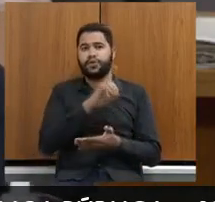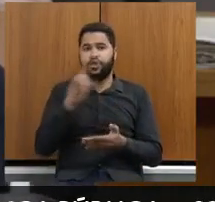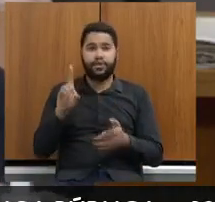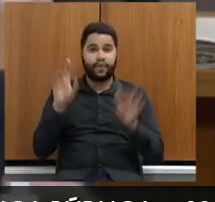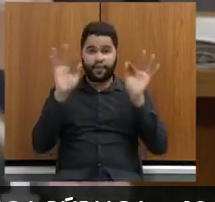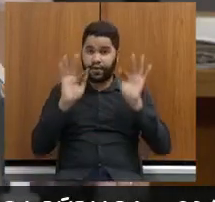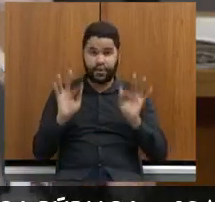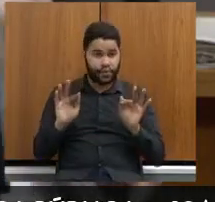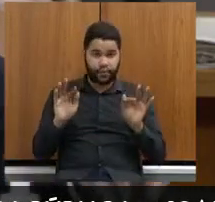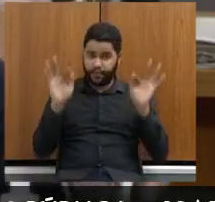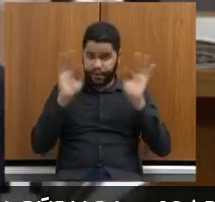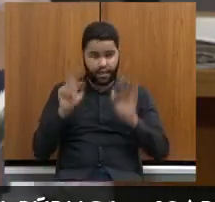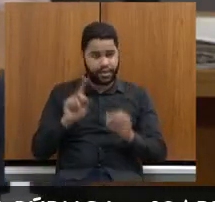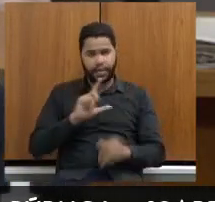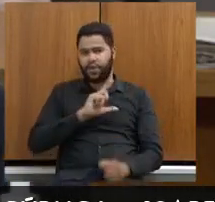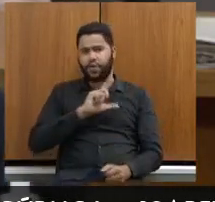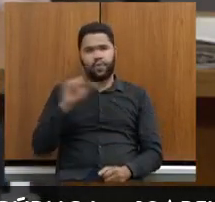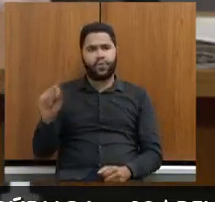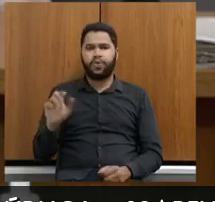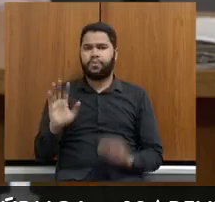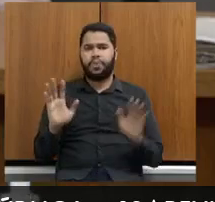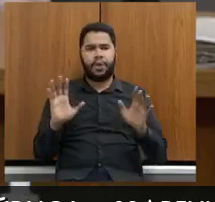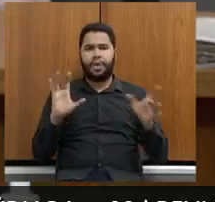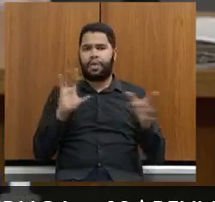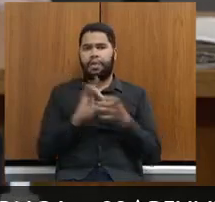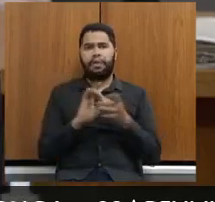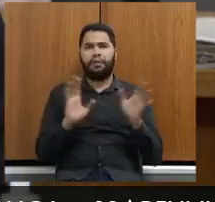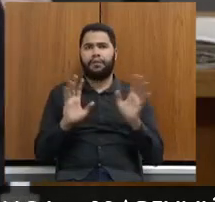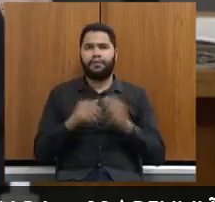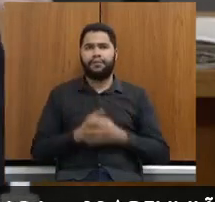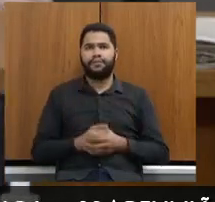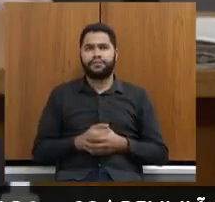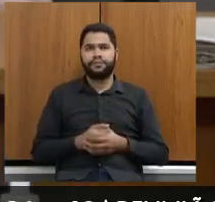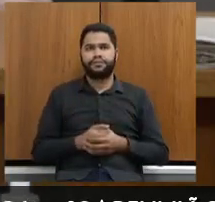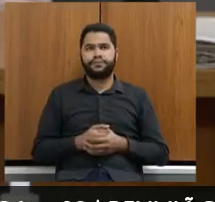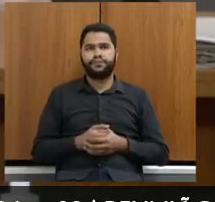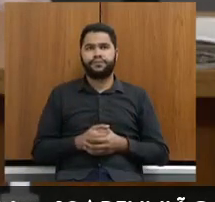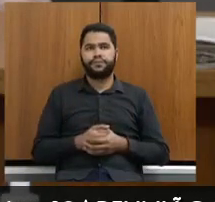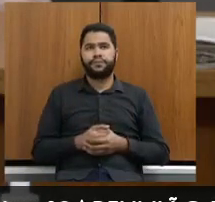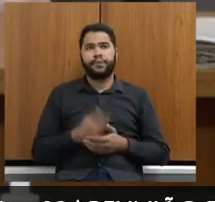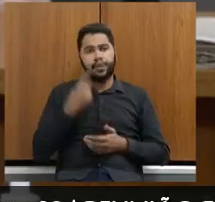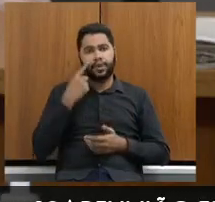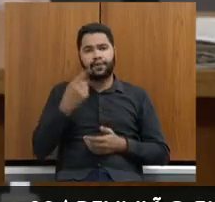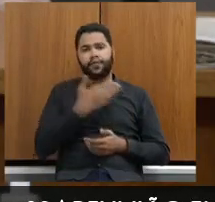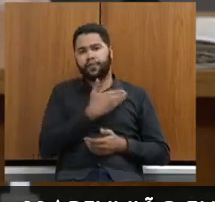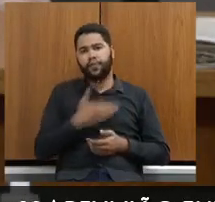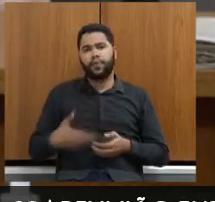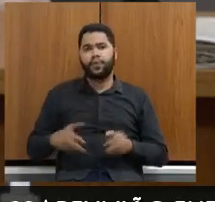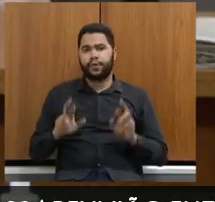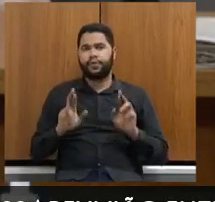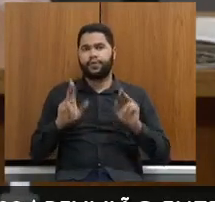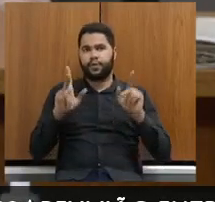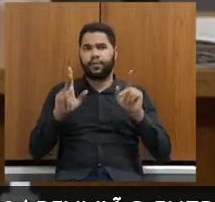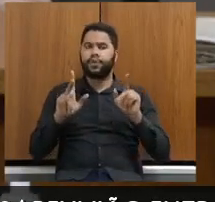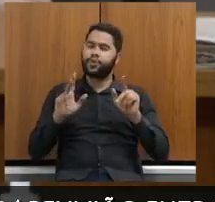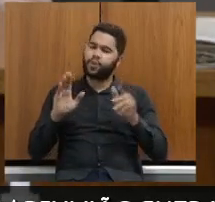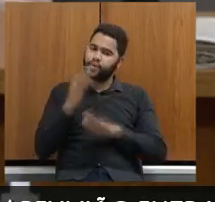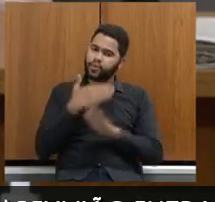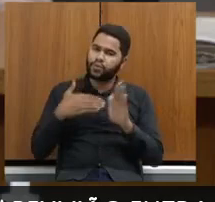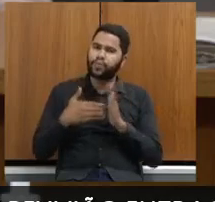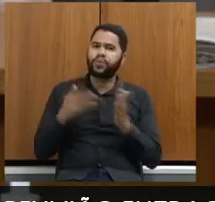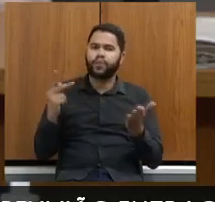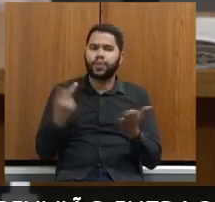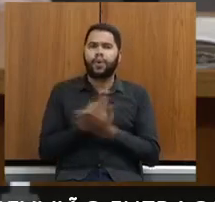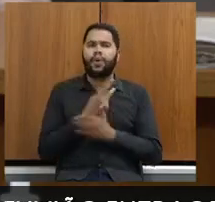hoje é que não ficar feliz eu vou embora é meu tenho eu não tenho apego nenhuma carga e assim mas a gente está vendo o governo diferente né com tudo isso que tem acontecido